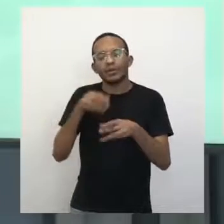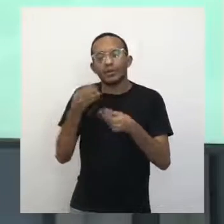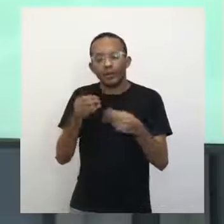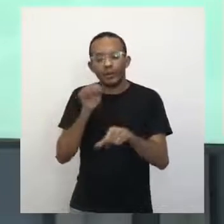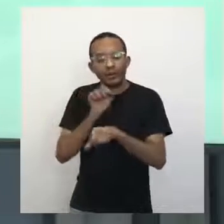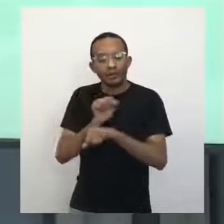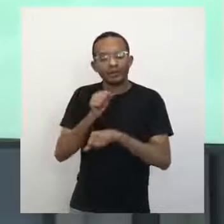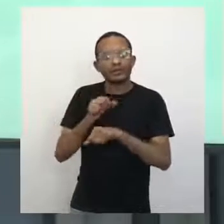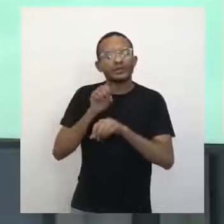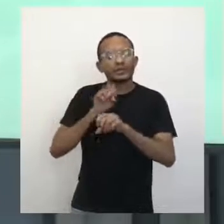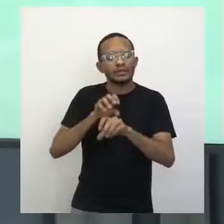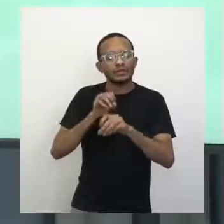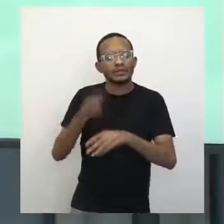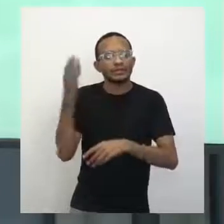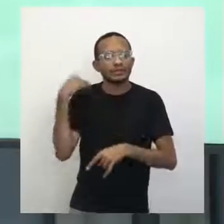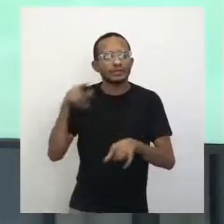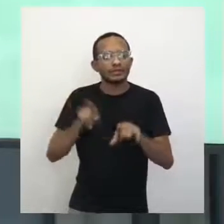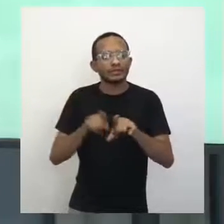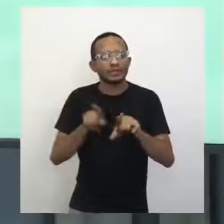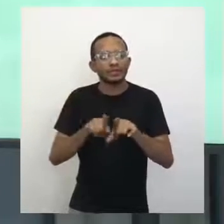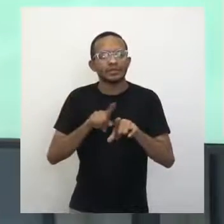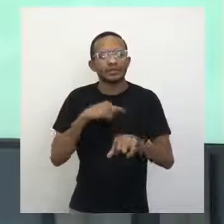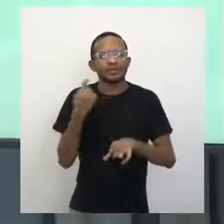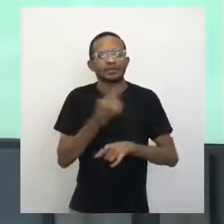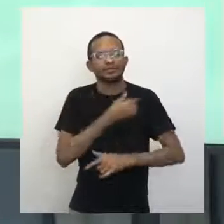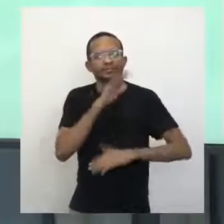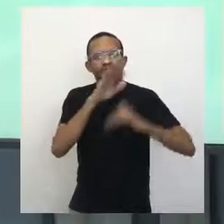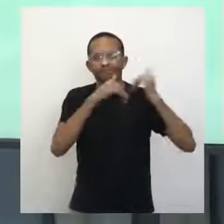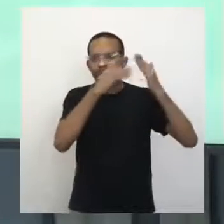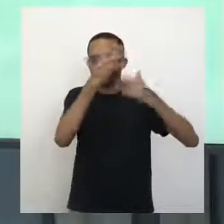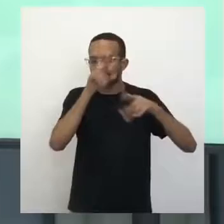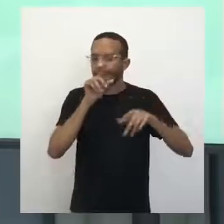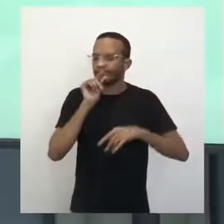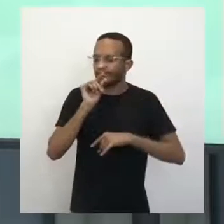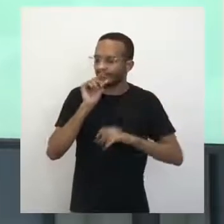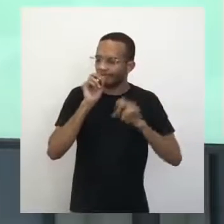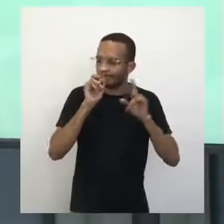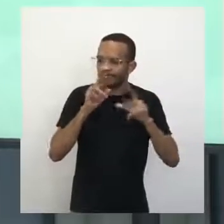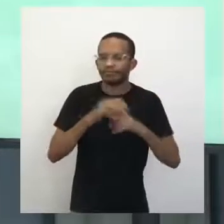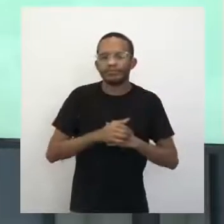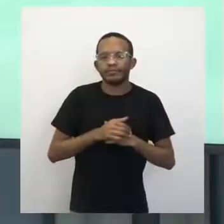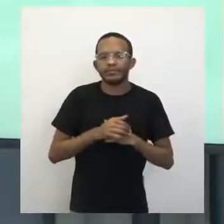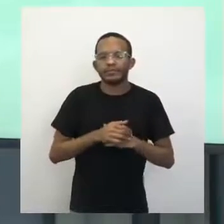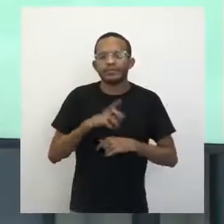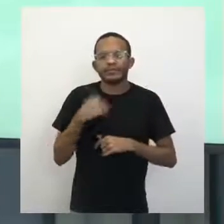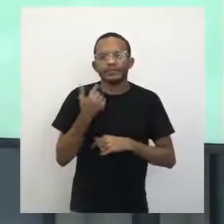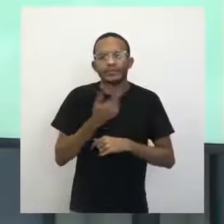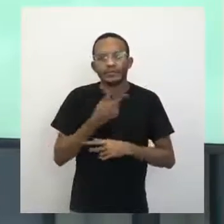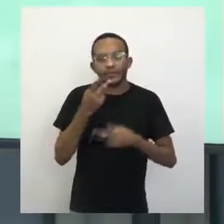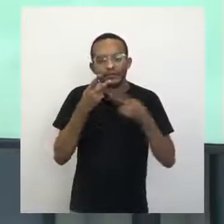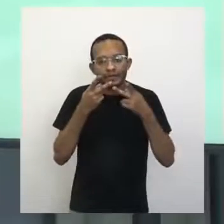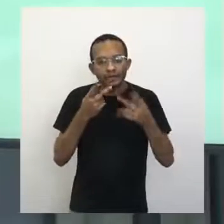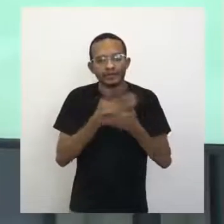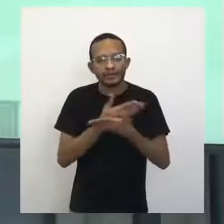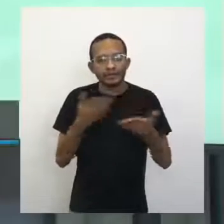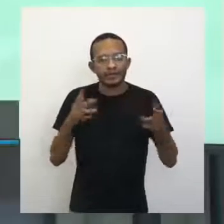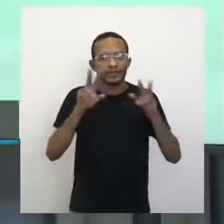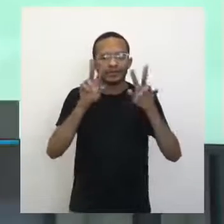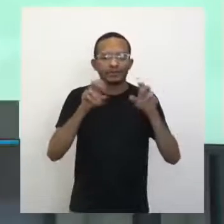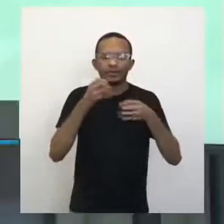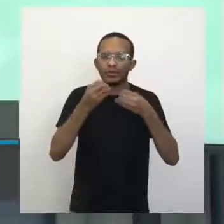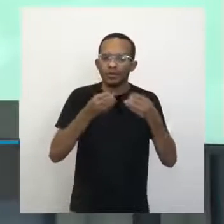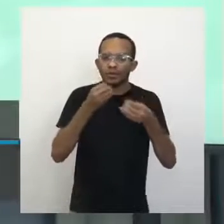aula passada, né, e aí a gente avança um pouquinho, tá bom? A gente estava falando para vocês sobre a questão